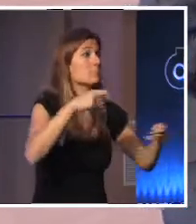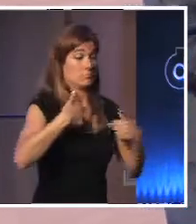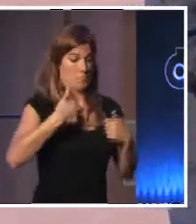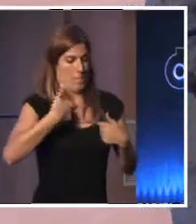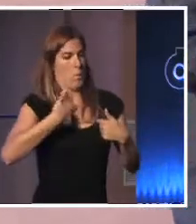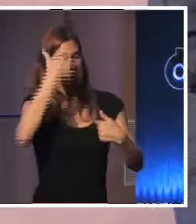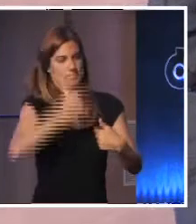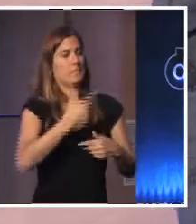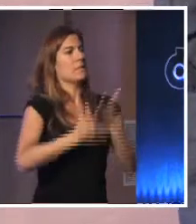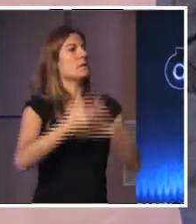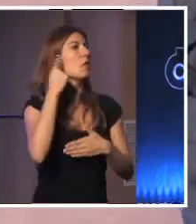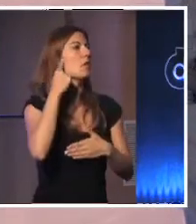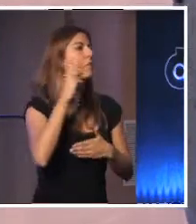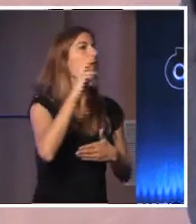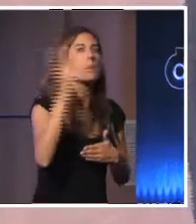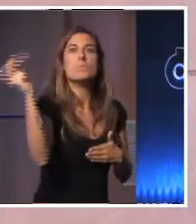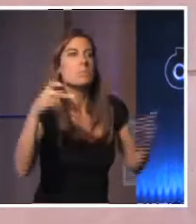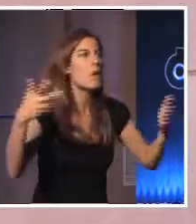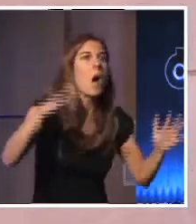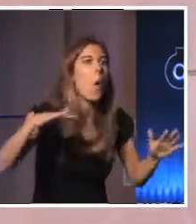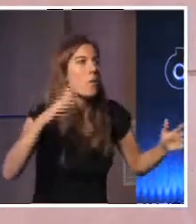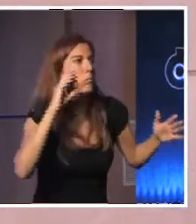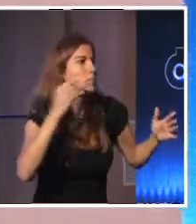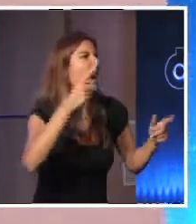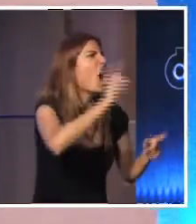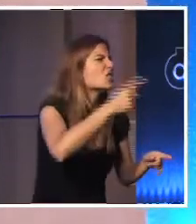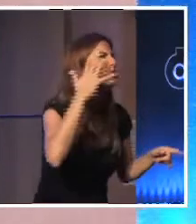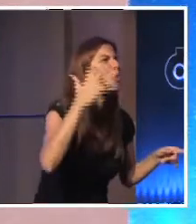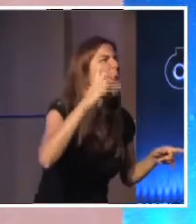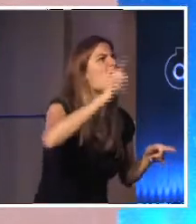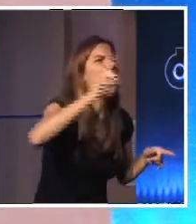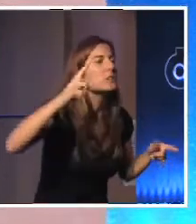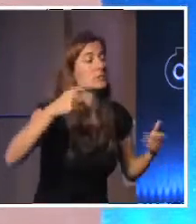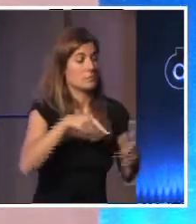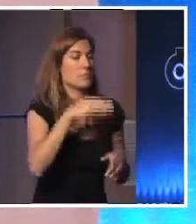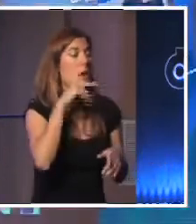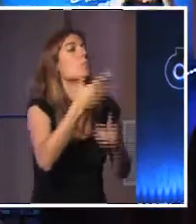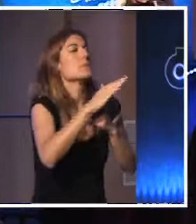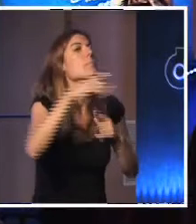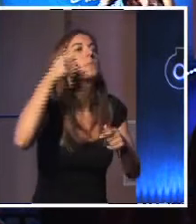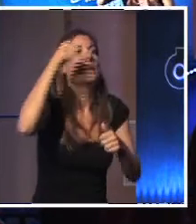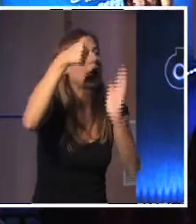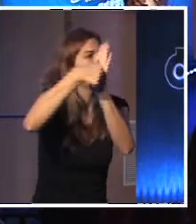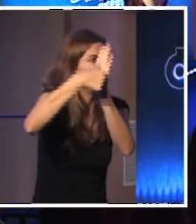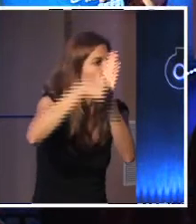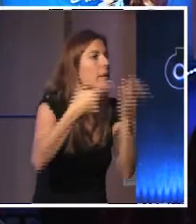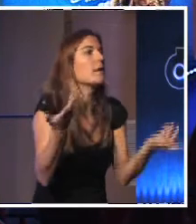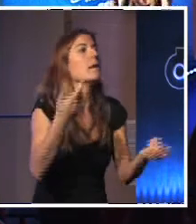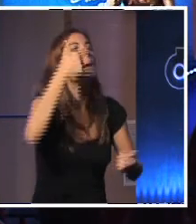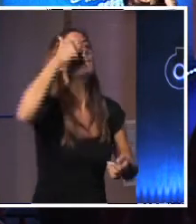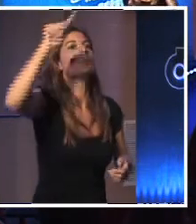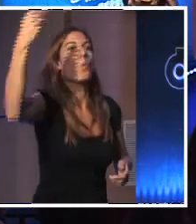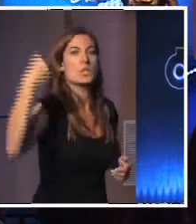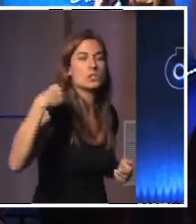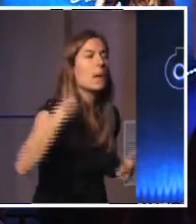mais necessidade de ter ajuda, será na detecção do som da campainha, outra pessoa a chamar,